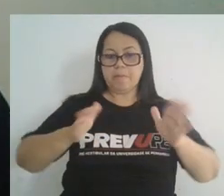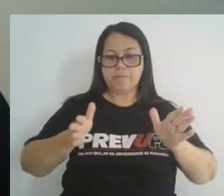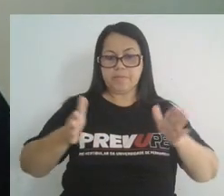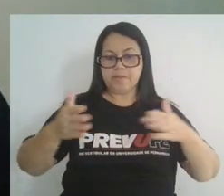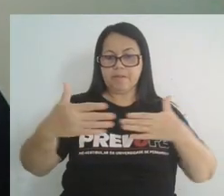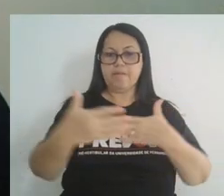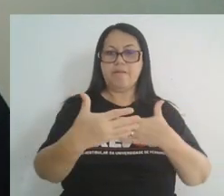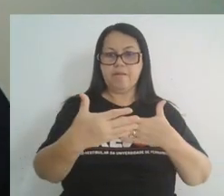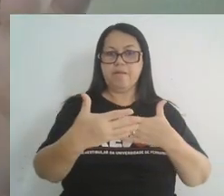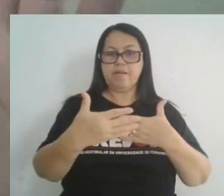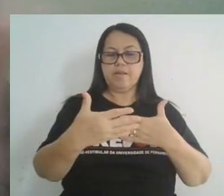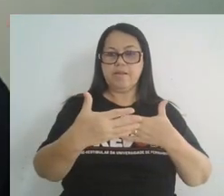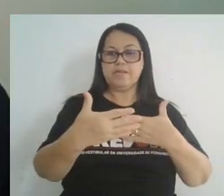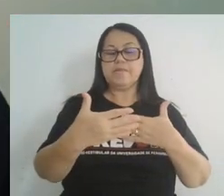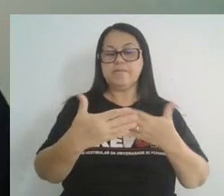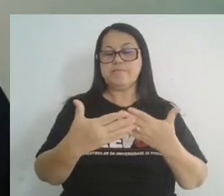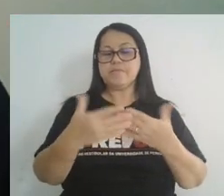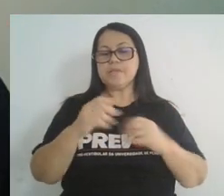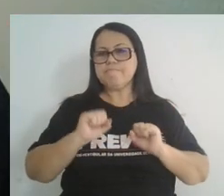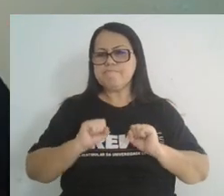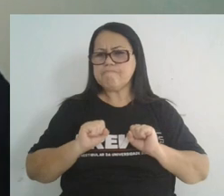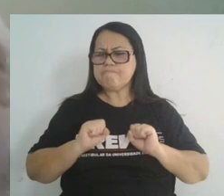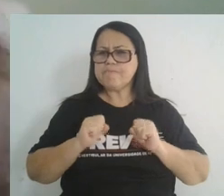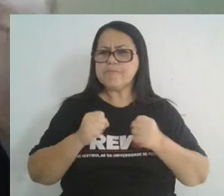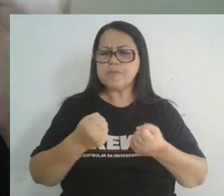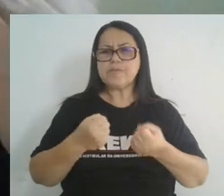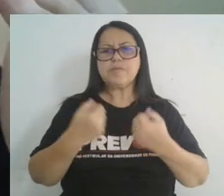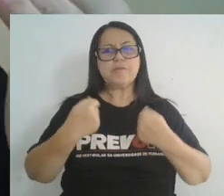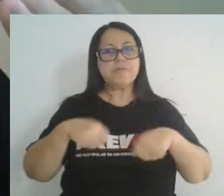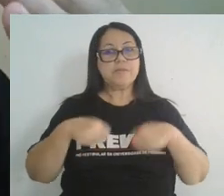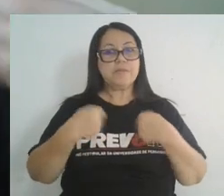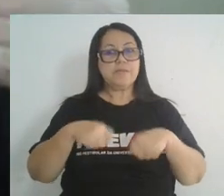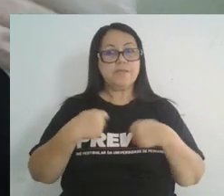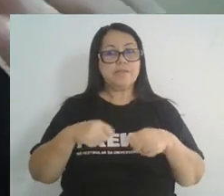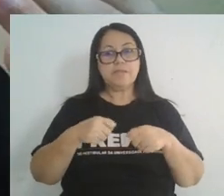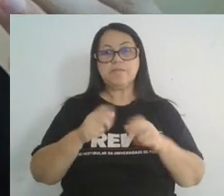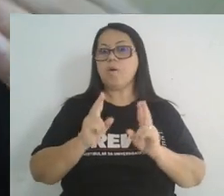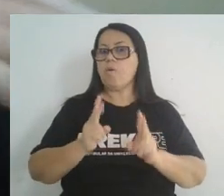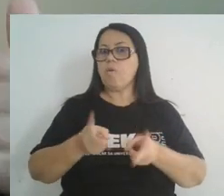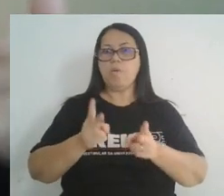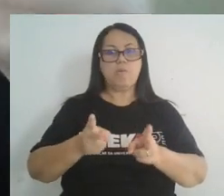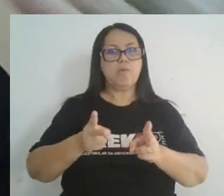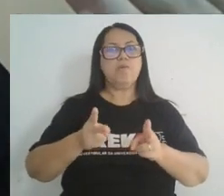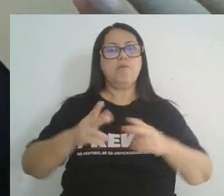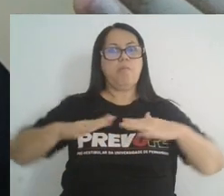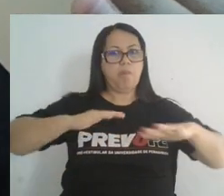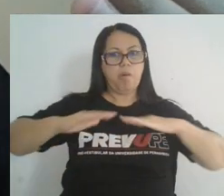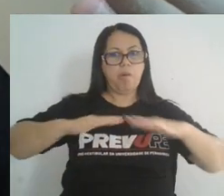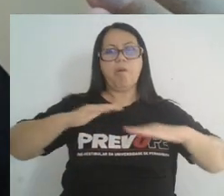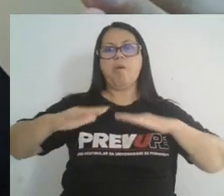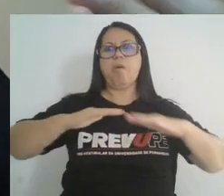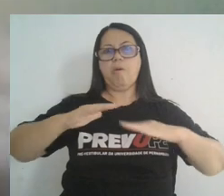maneira relativamente abrupta. E a força que você precisa aplicar à caixa para que ela